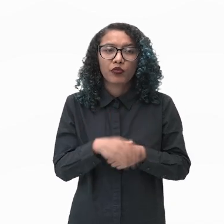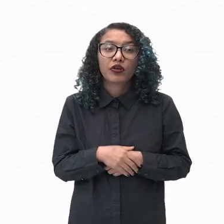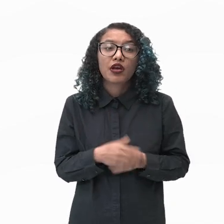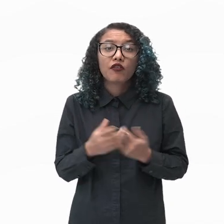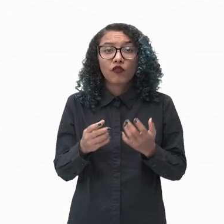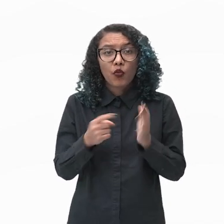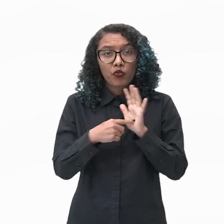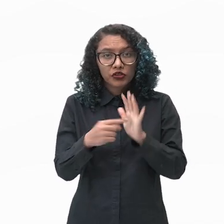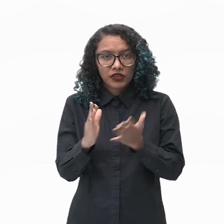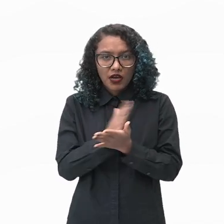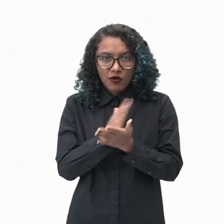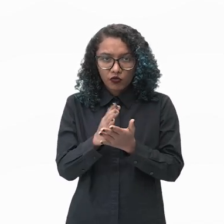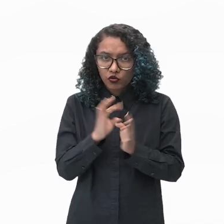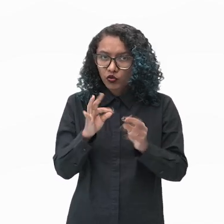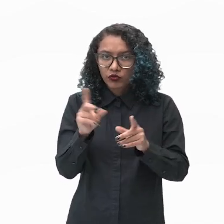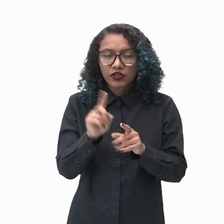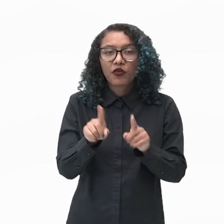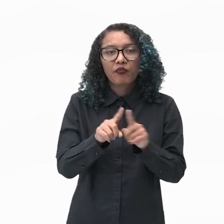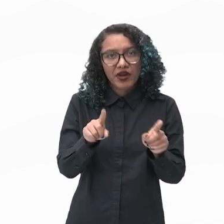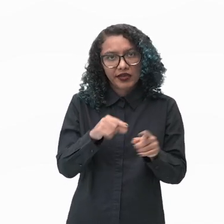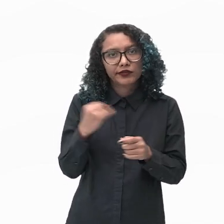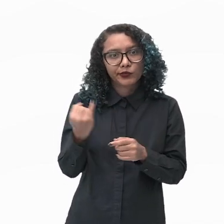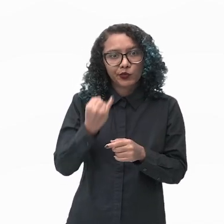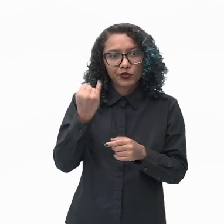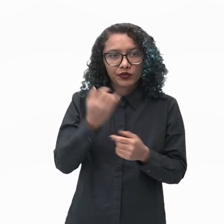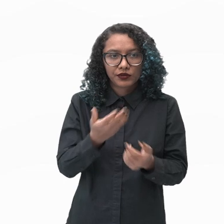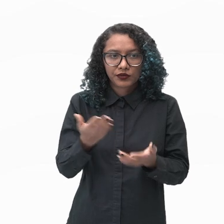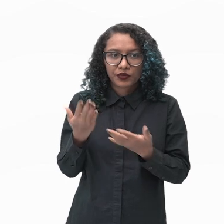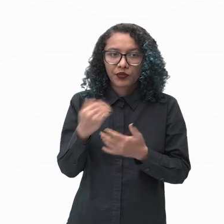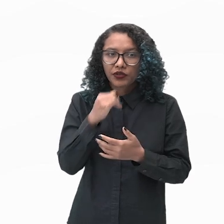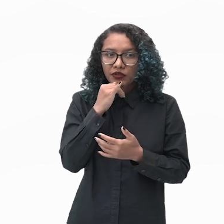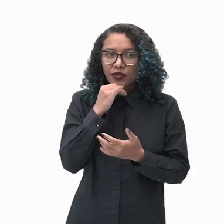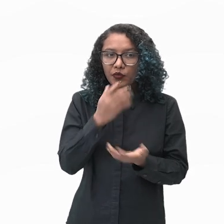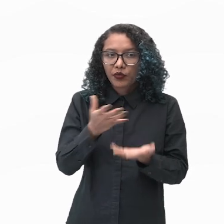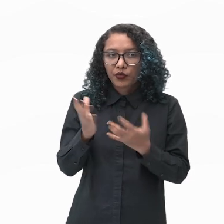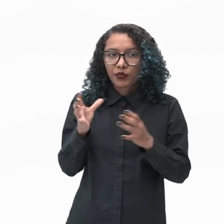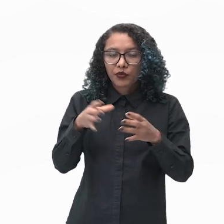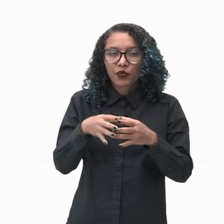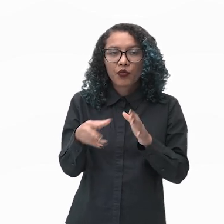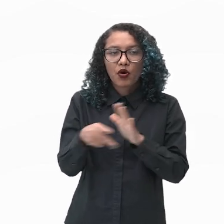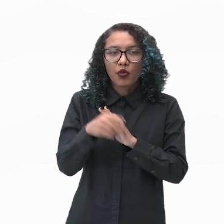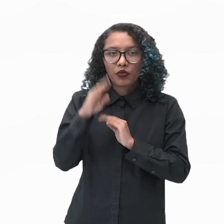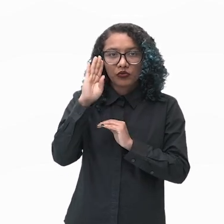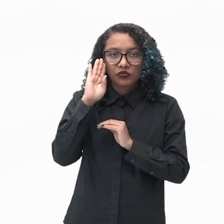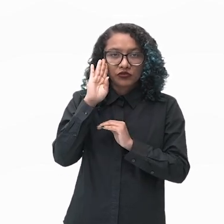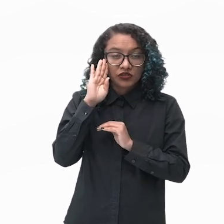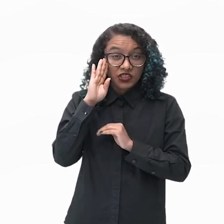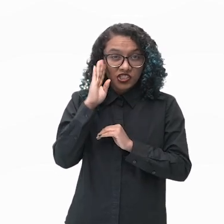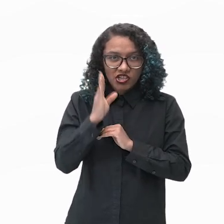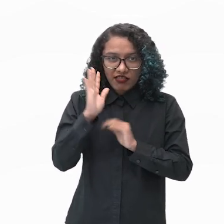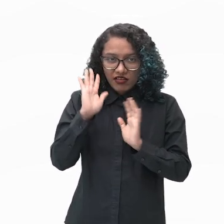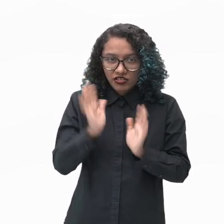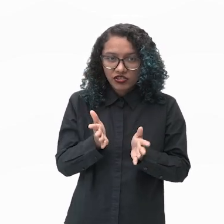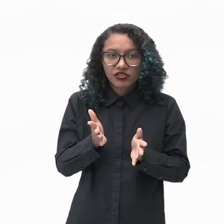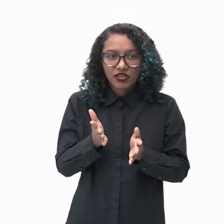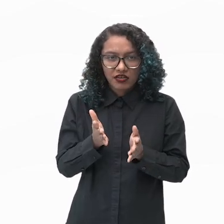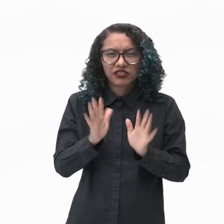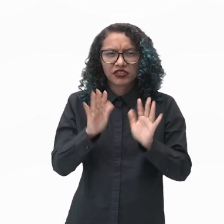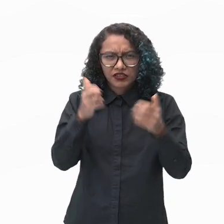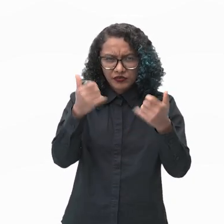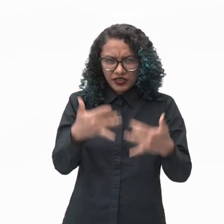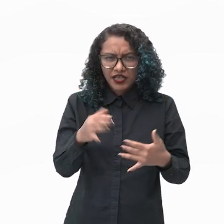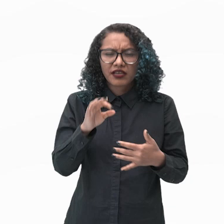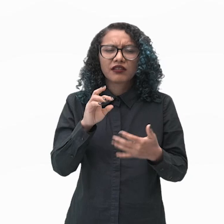mas são importantes, tá bom? A gente tem o movimento das diretas já, que eu já falei para vocês mais ou menos o que é, e vou reforçar